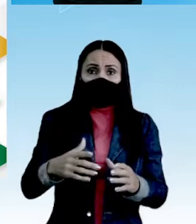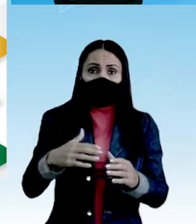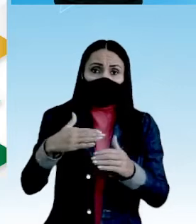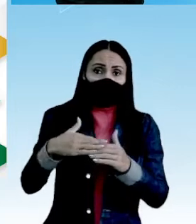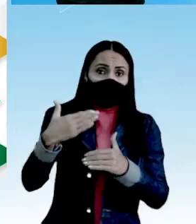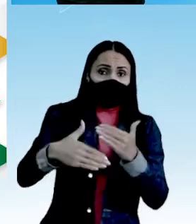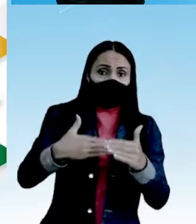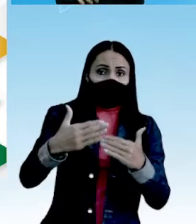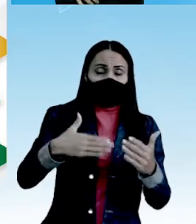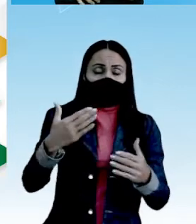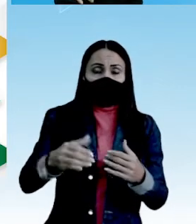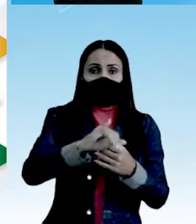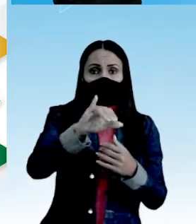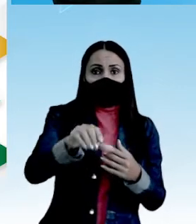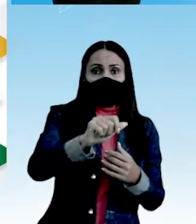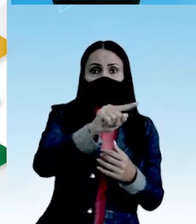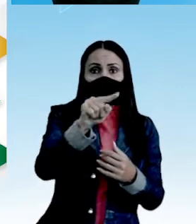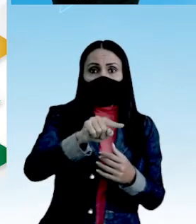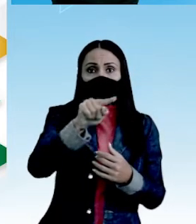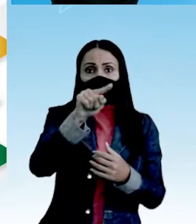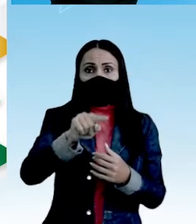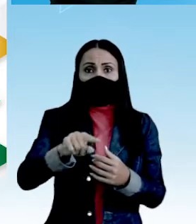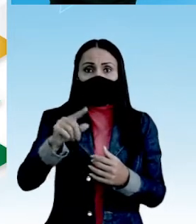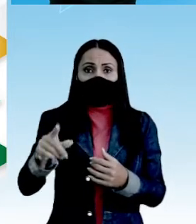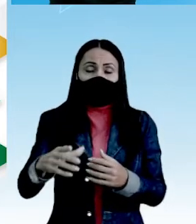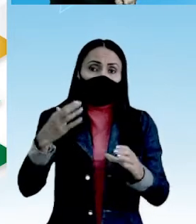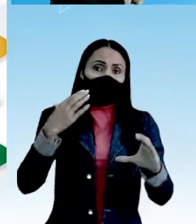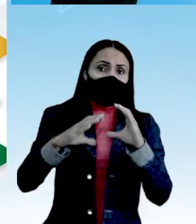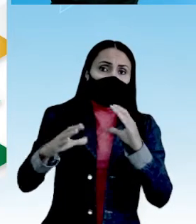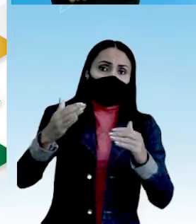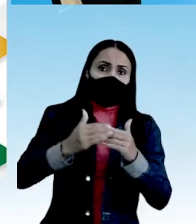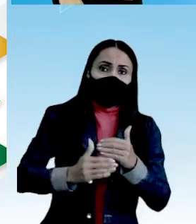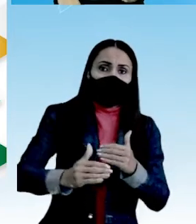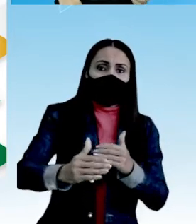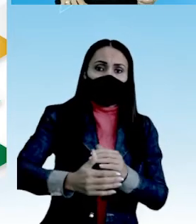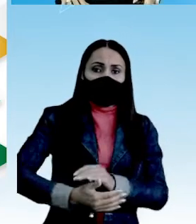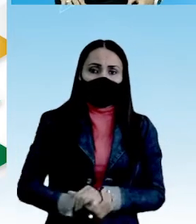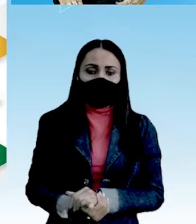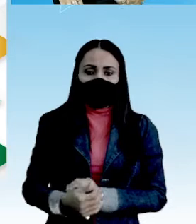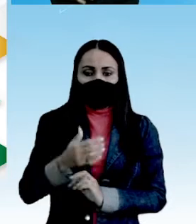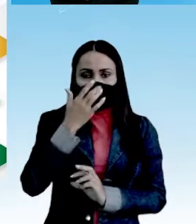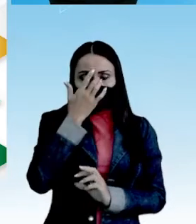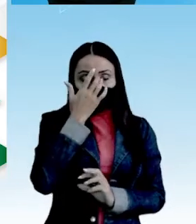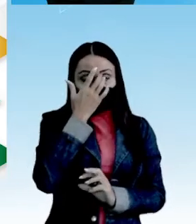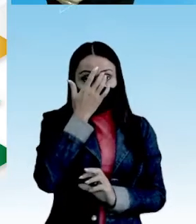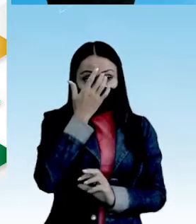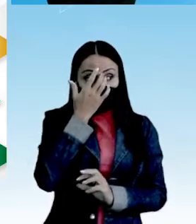uma lenda do jazz, né, considerada como uma cantora que iniciou o jazz moderno, né? Então, assim, o jazz também, que